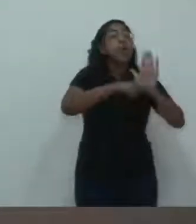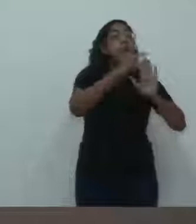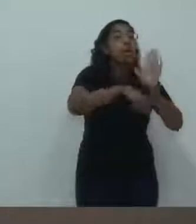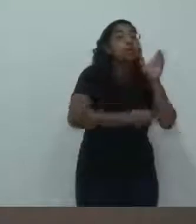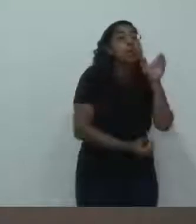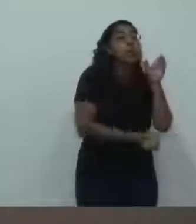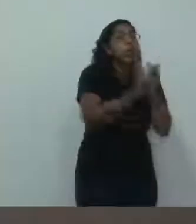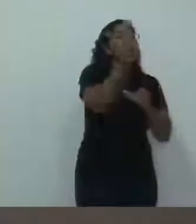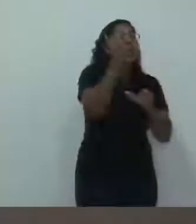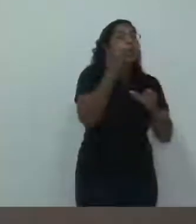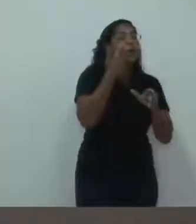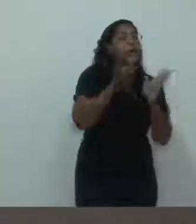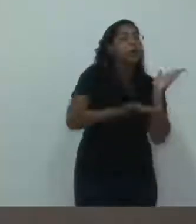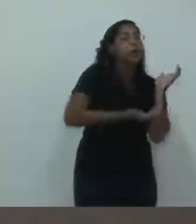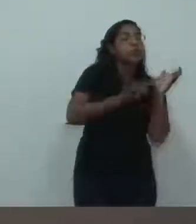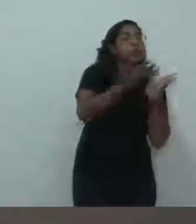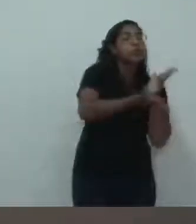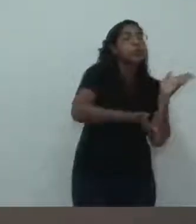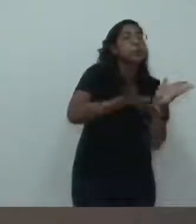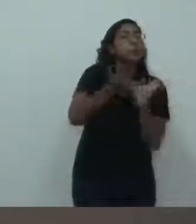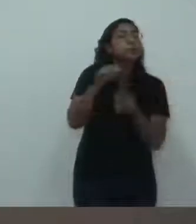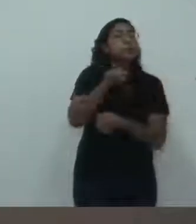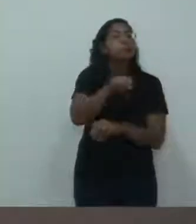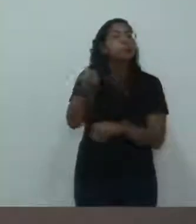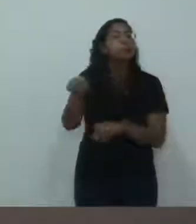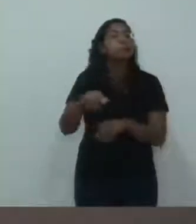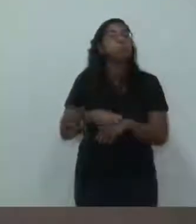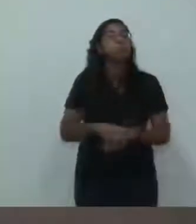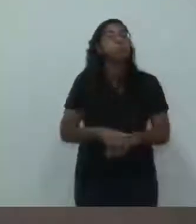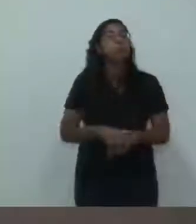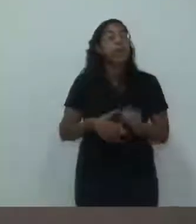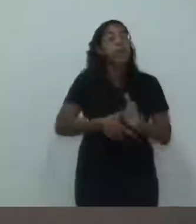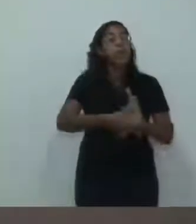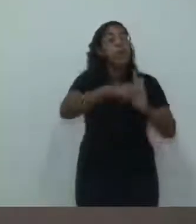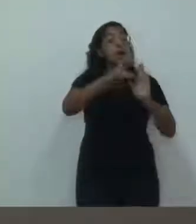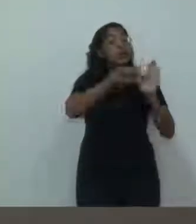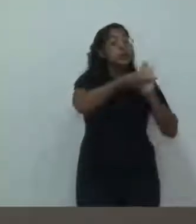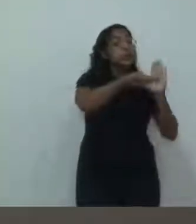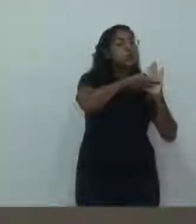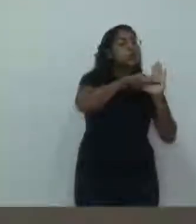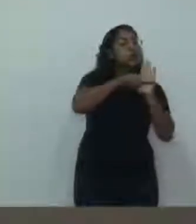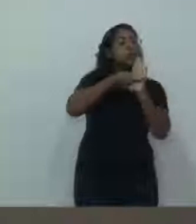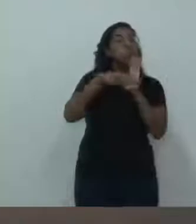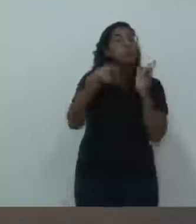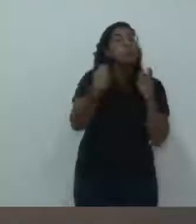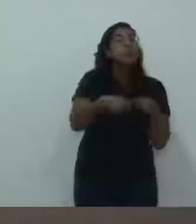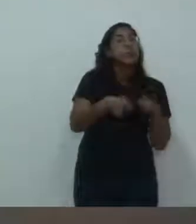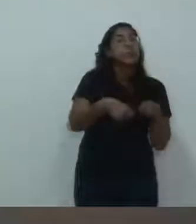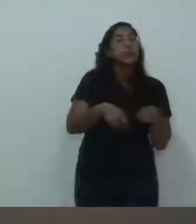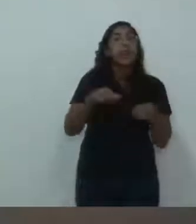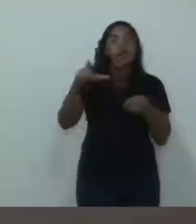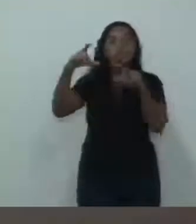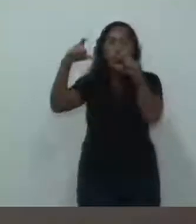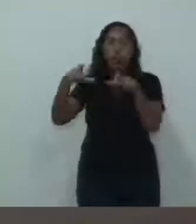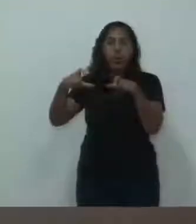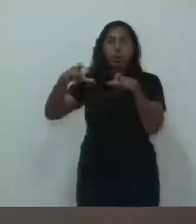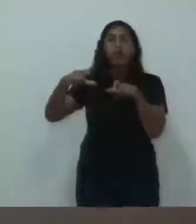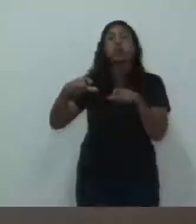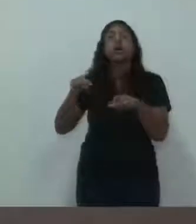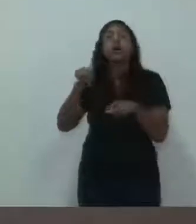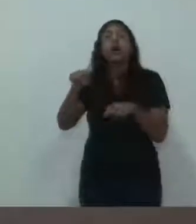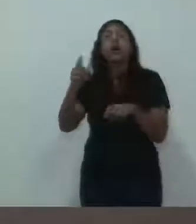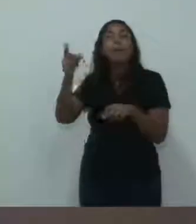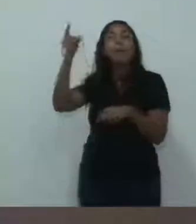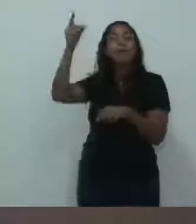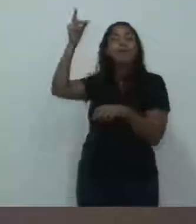para identificar naquela região. Tem um pré-diagnóstico que o Altos do Morumbi, as pessoas que acompanham política, já desde a